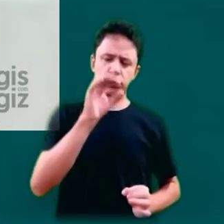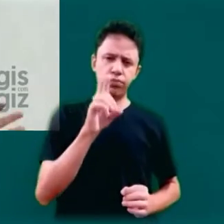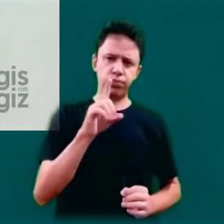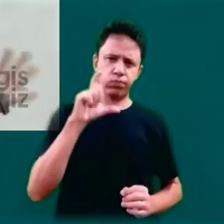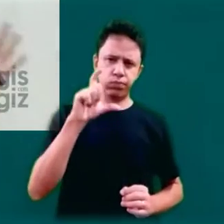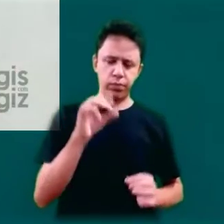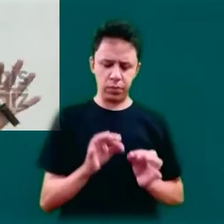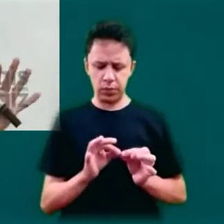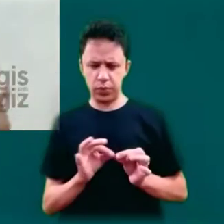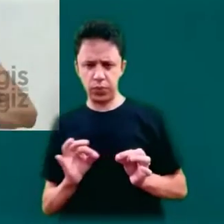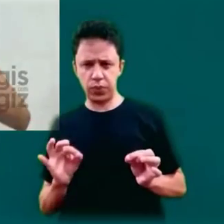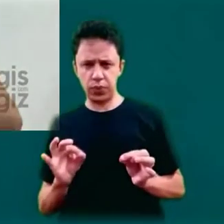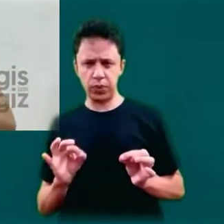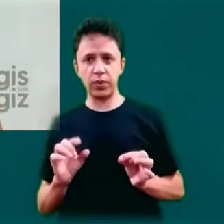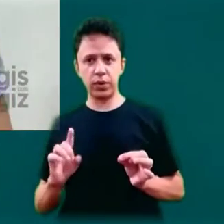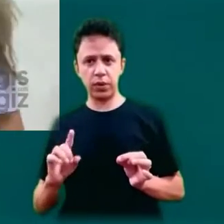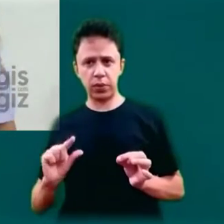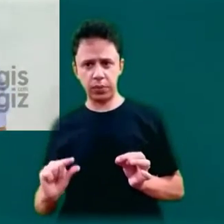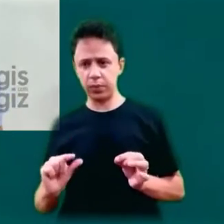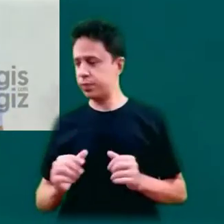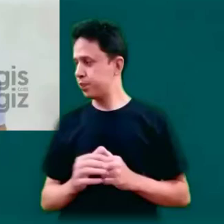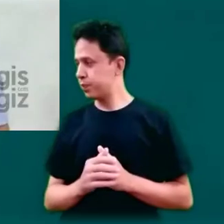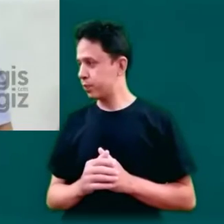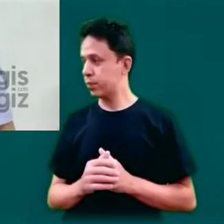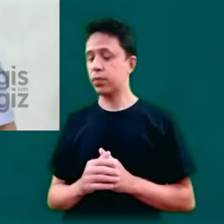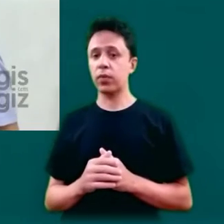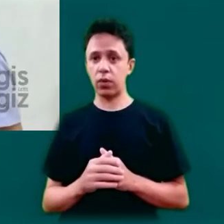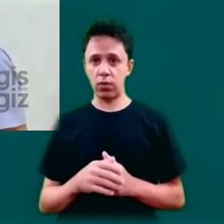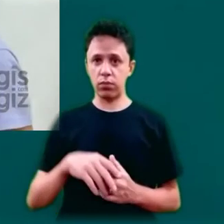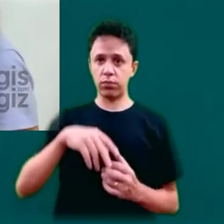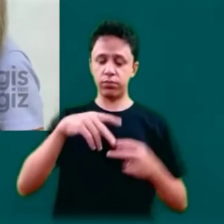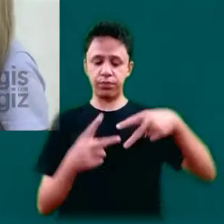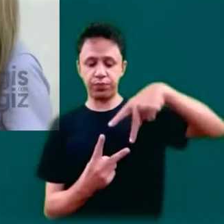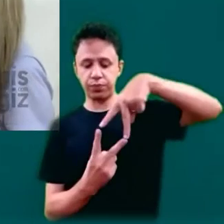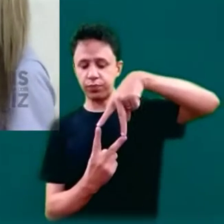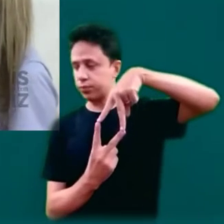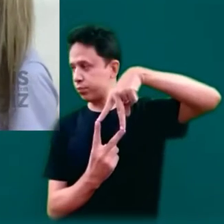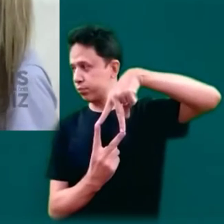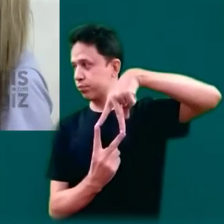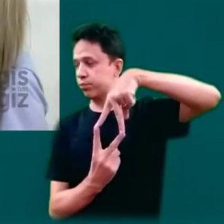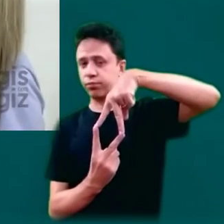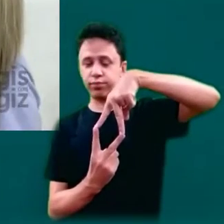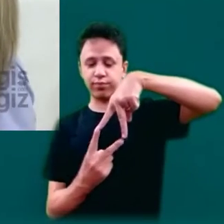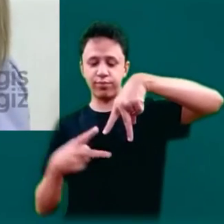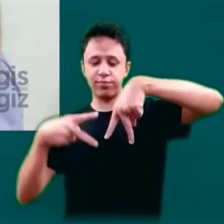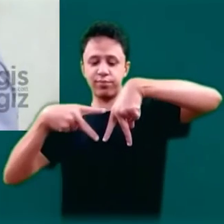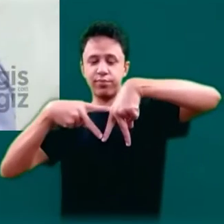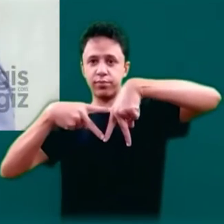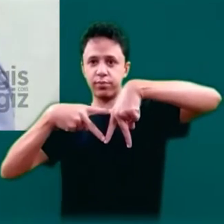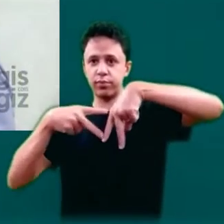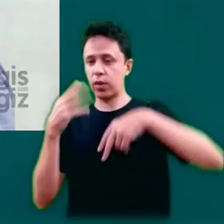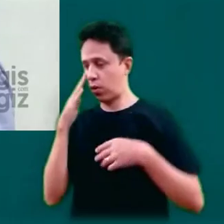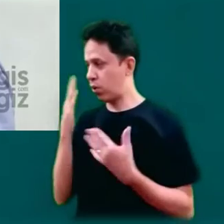vareta grande e vareta pequena. Aí então, eu vou pegar essa parte do losango aqui, tá? E eu vou colocar aqui,